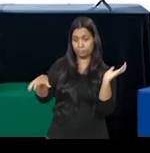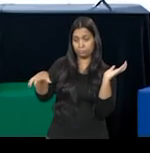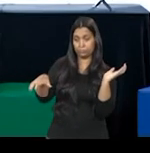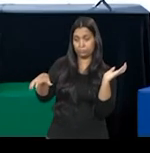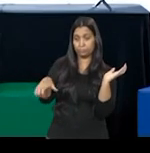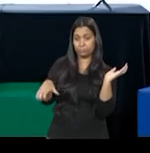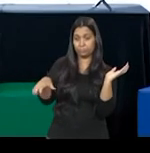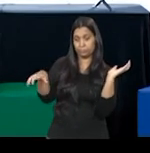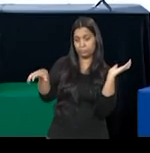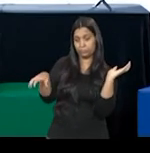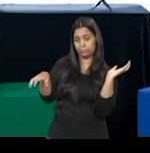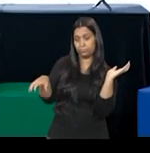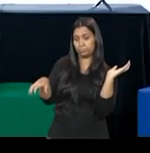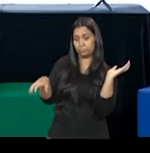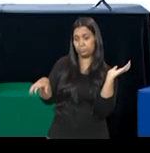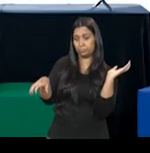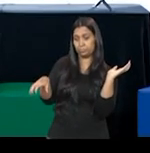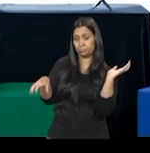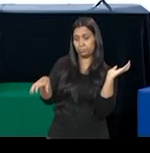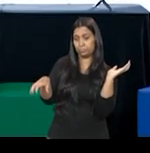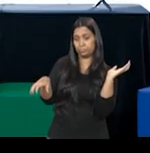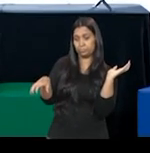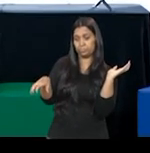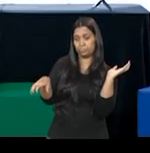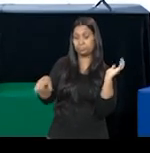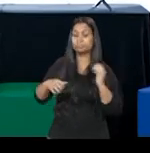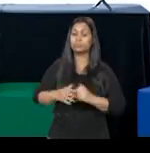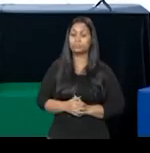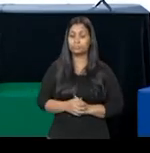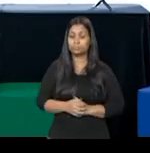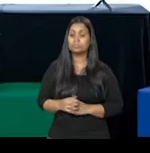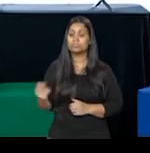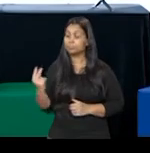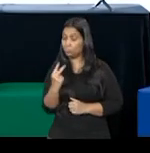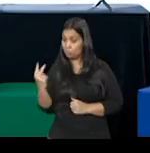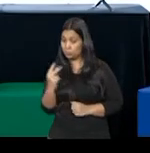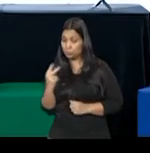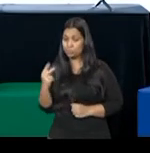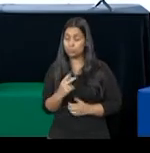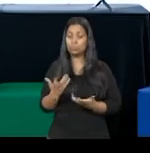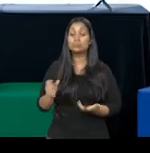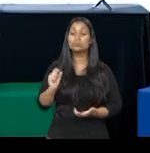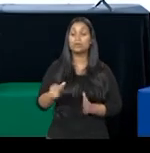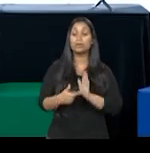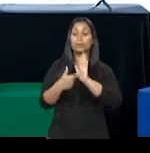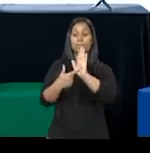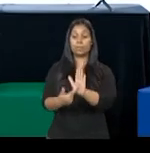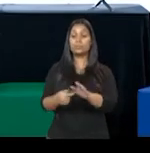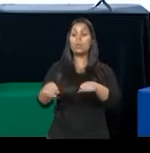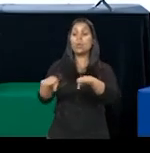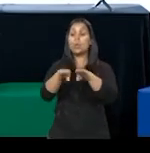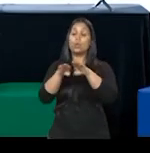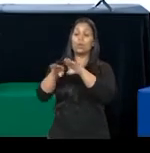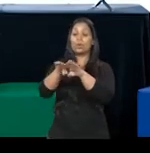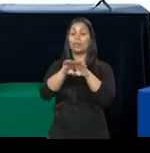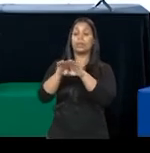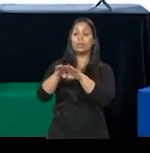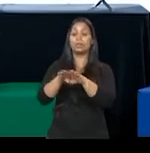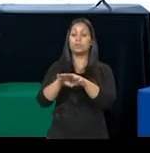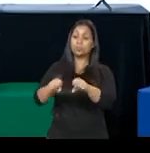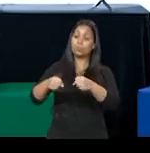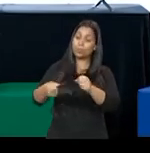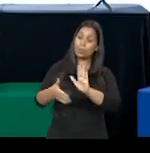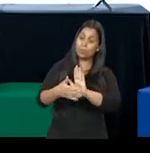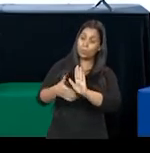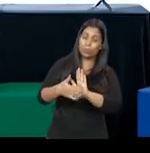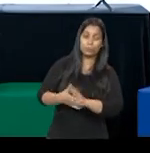lado está a Câmara do Senado e do outro a Câmara dos Deputados. Ambas buscam representar o equilíbrio do